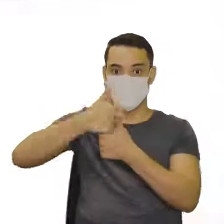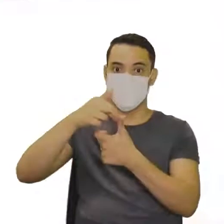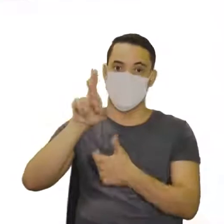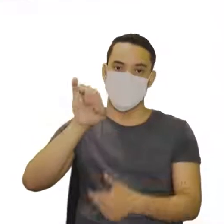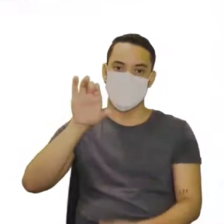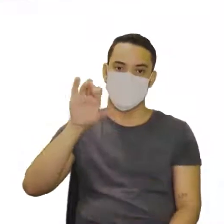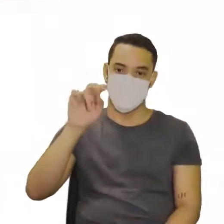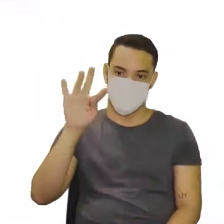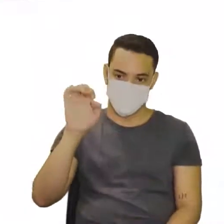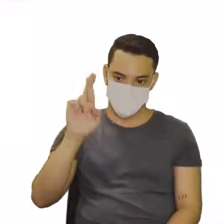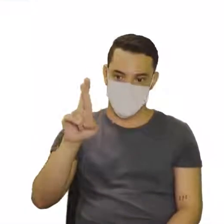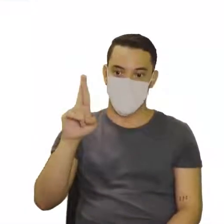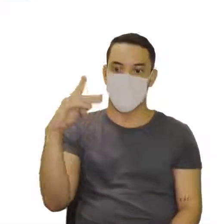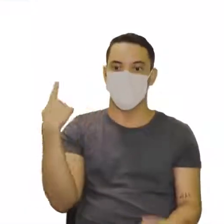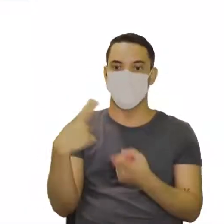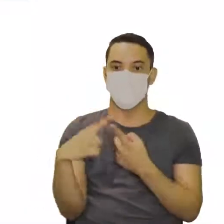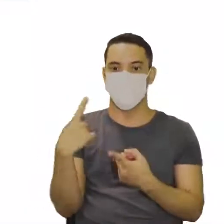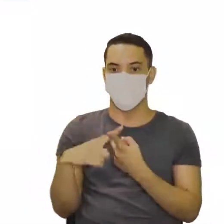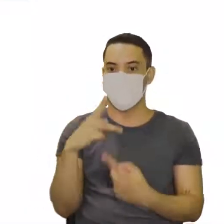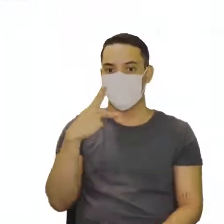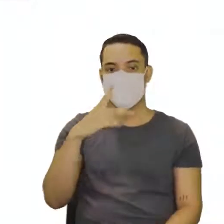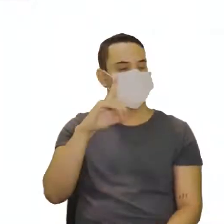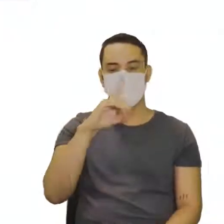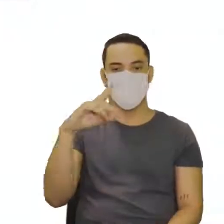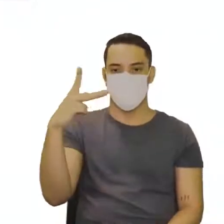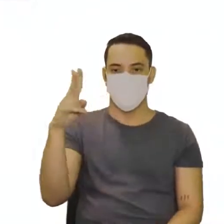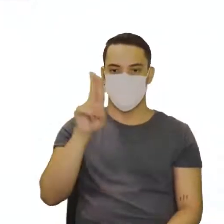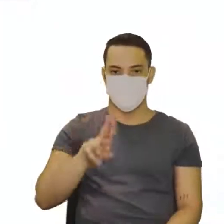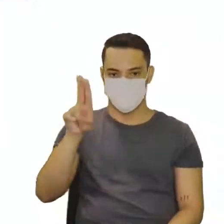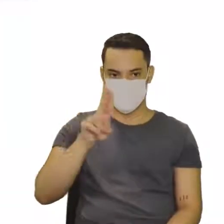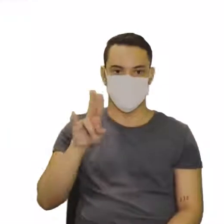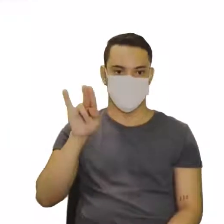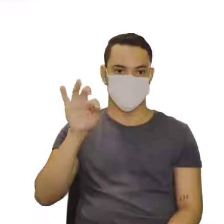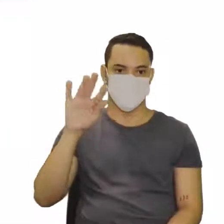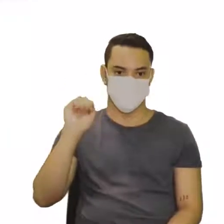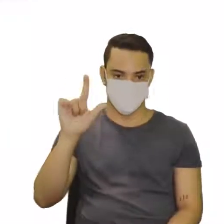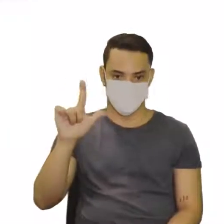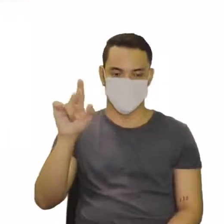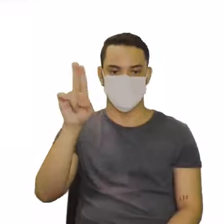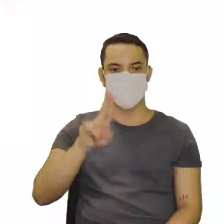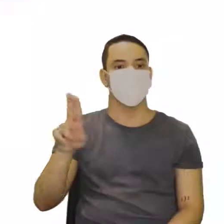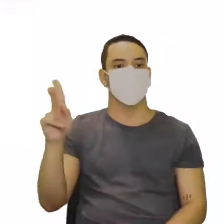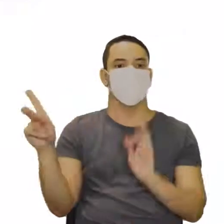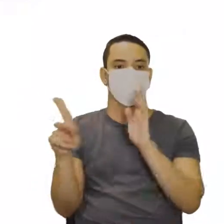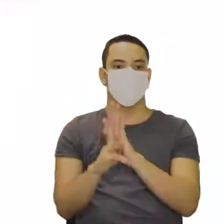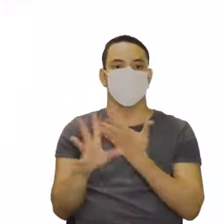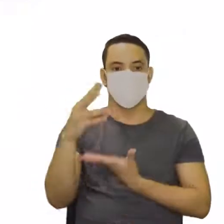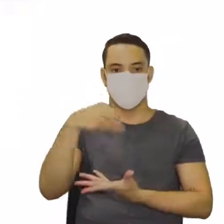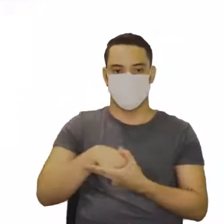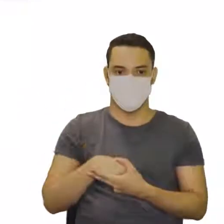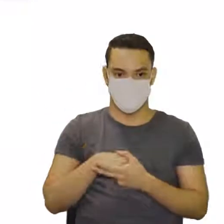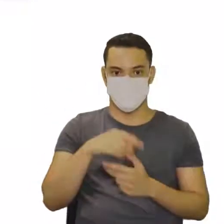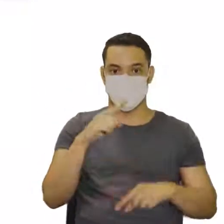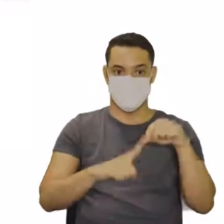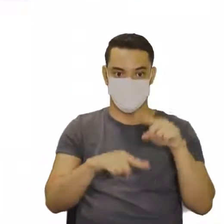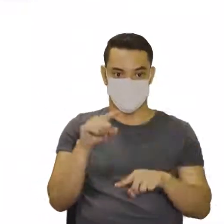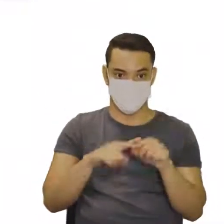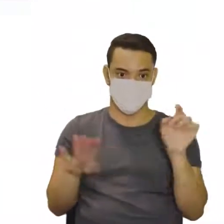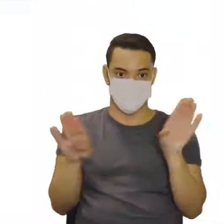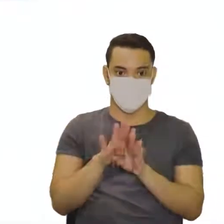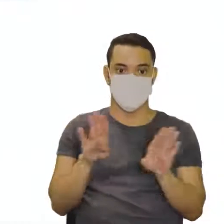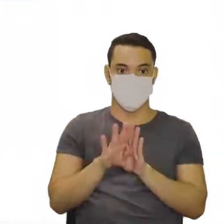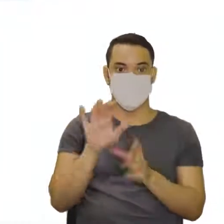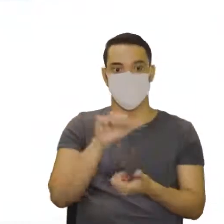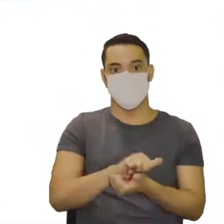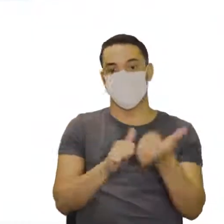aqui, essa aqui nesse caso é a DDP útil, que vai ser efetivamente utilizada pelo aparelho, tá? Para